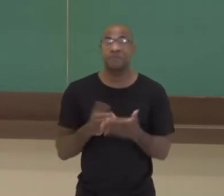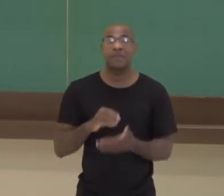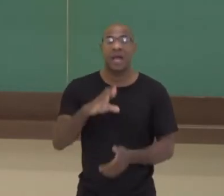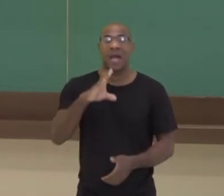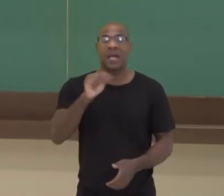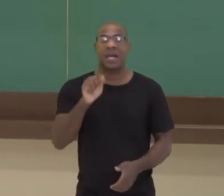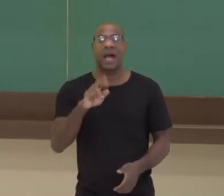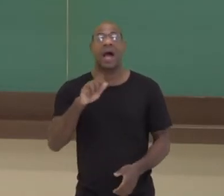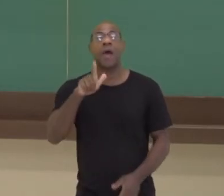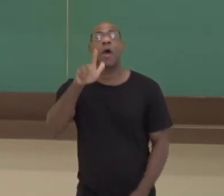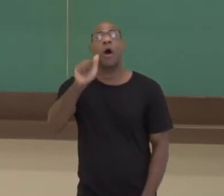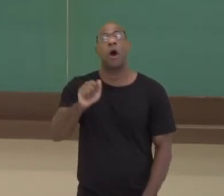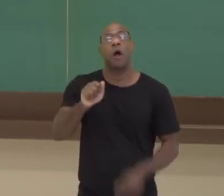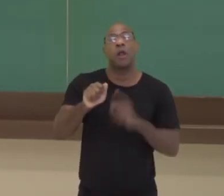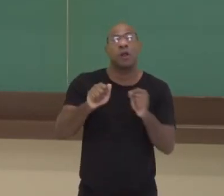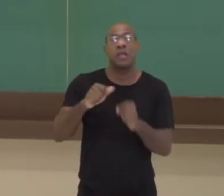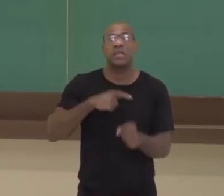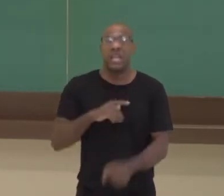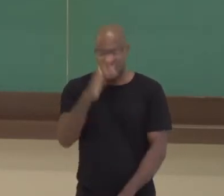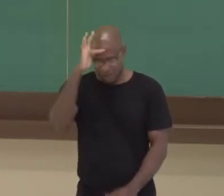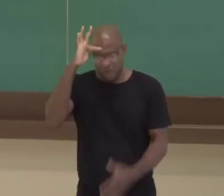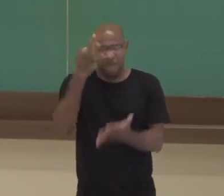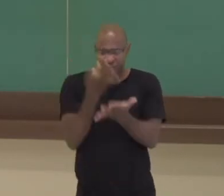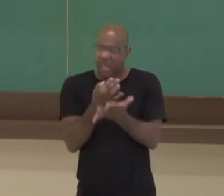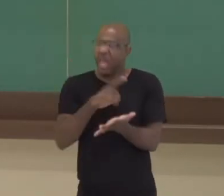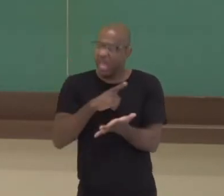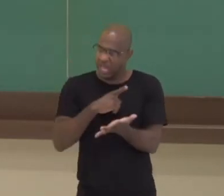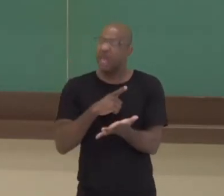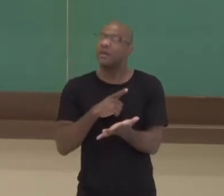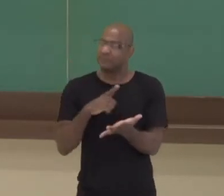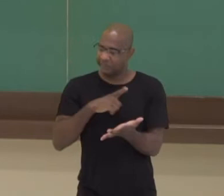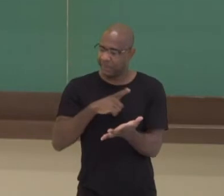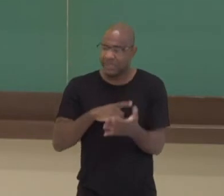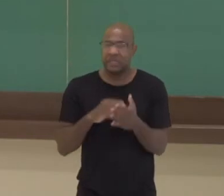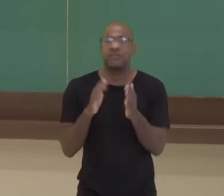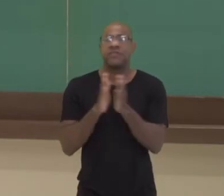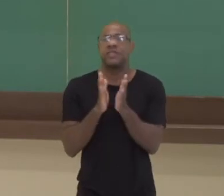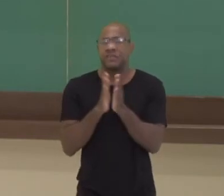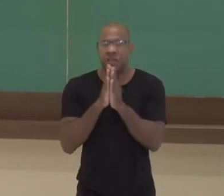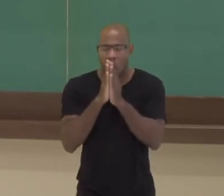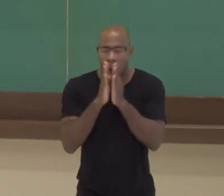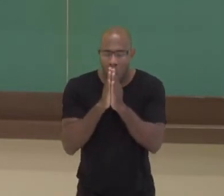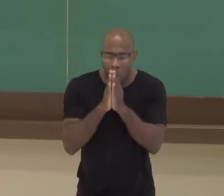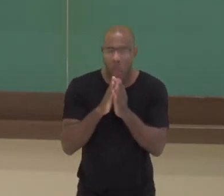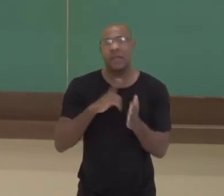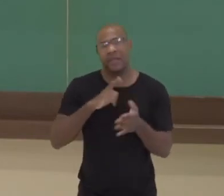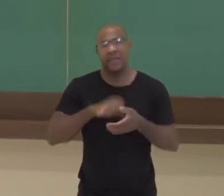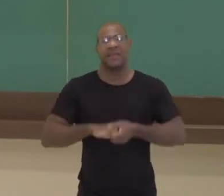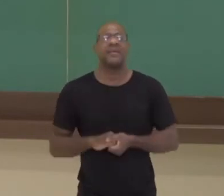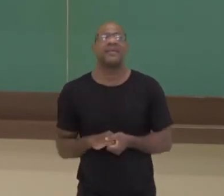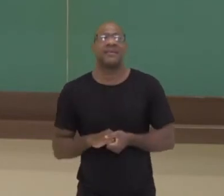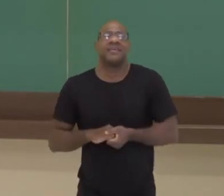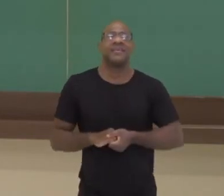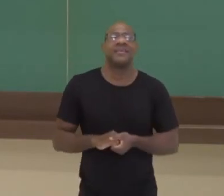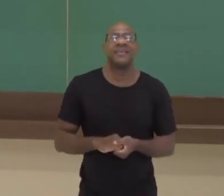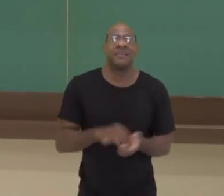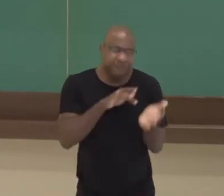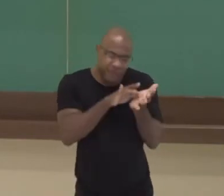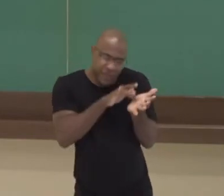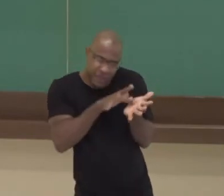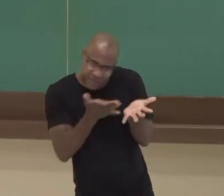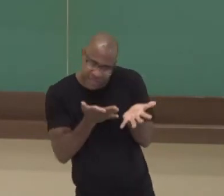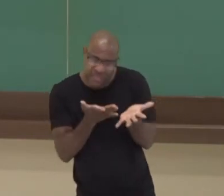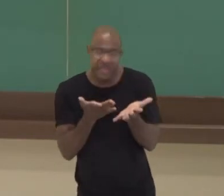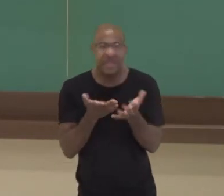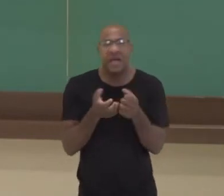Carola, quer dizer aquela pessoa de muita fé que vive rezando. Então, esses termos, Carola, faceira,